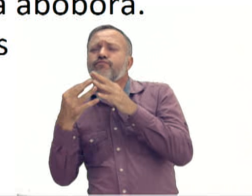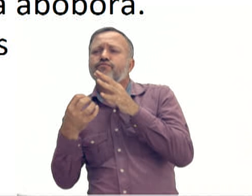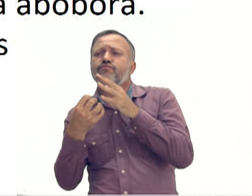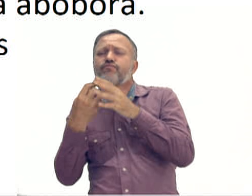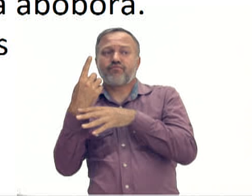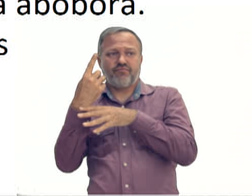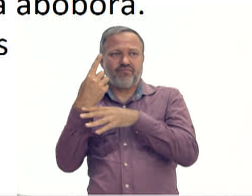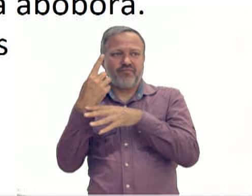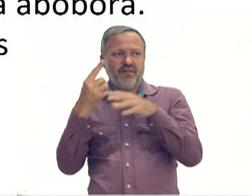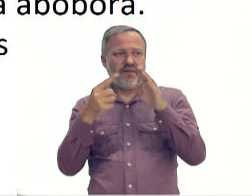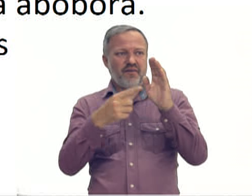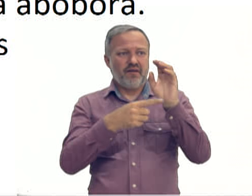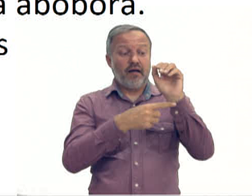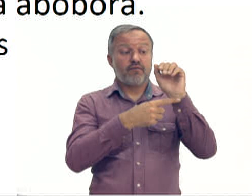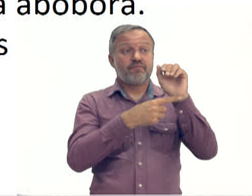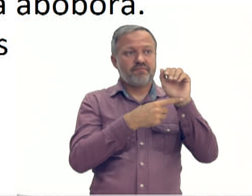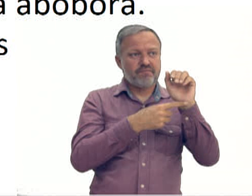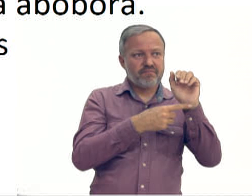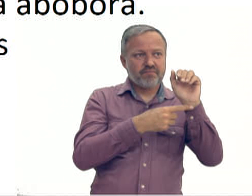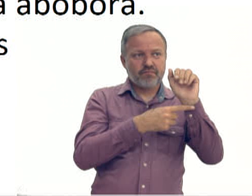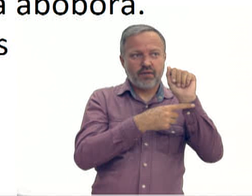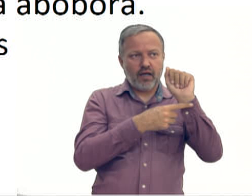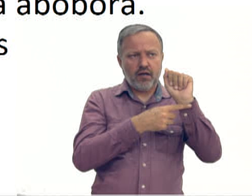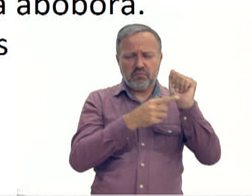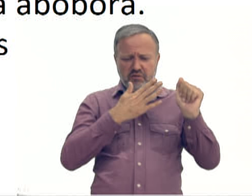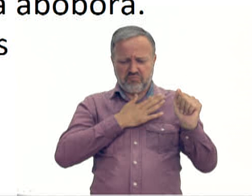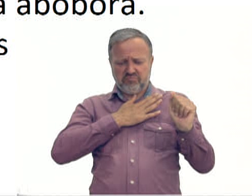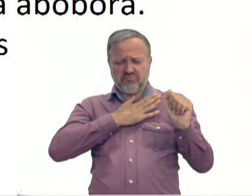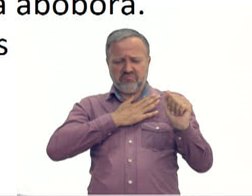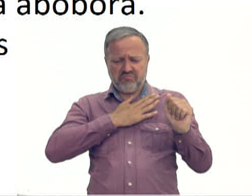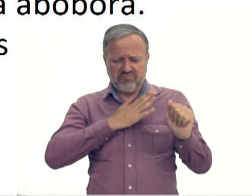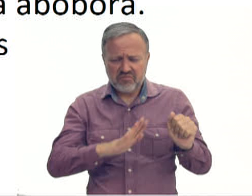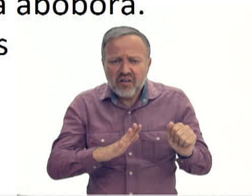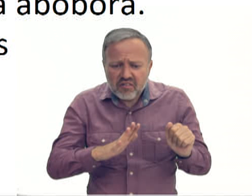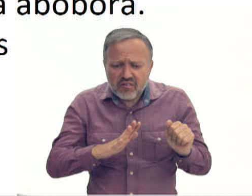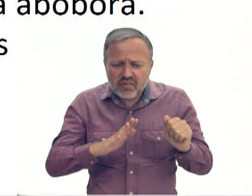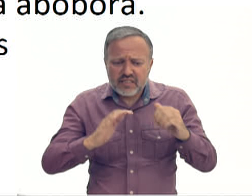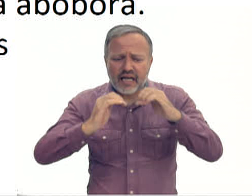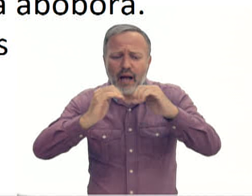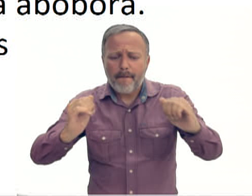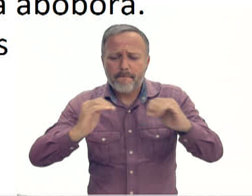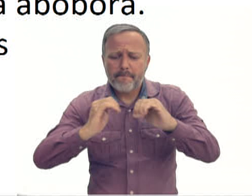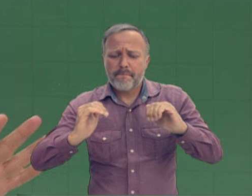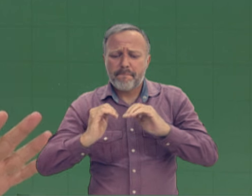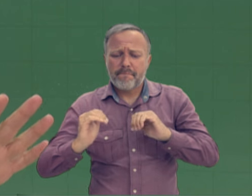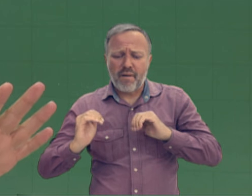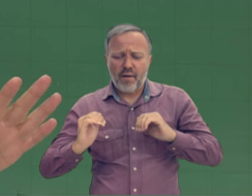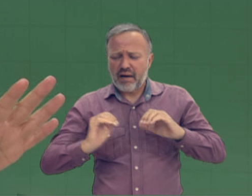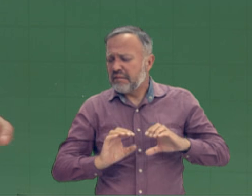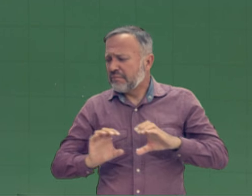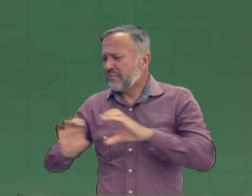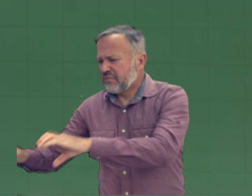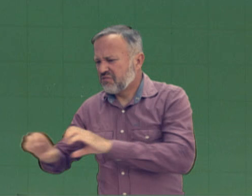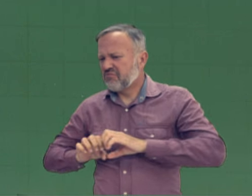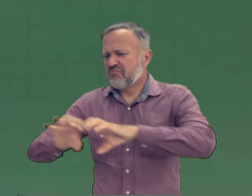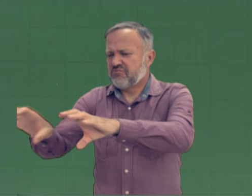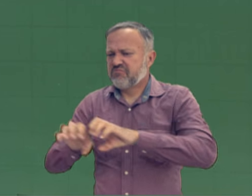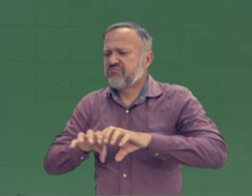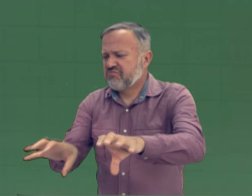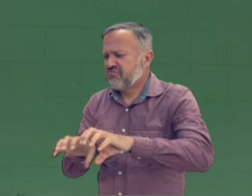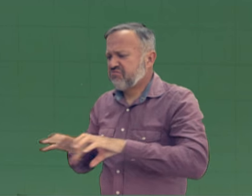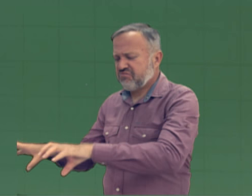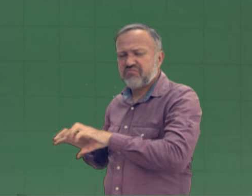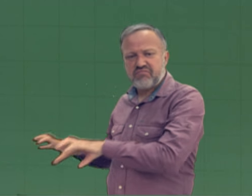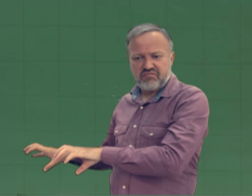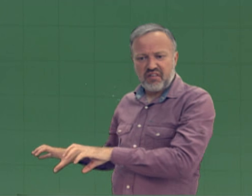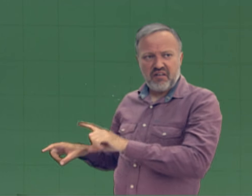da abóbora, os irmãos de Ubará pararam em sua casa para comer. Foram lá e comeram e ainda largaram as abóboras para não ter que carregar. Não é a letra